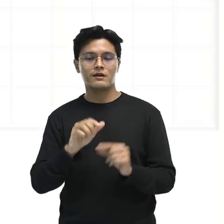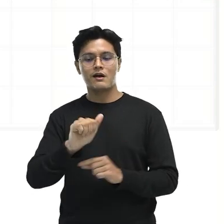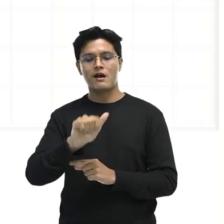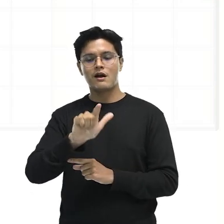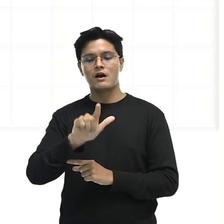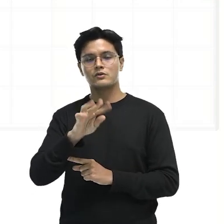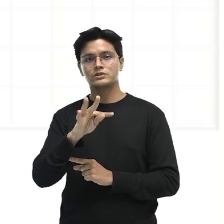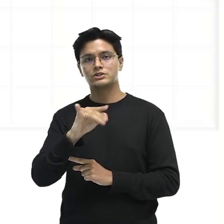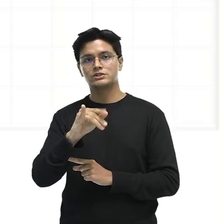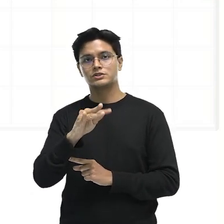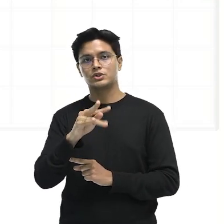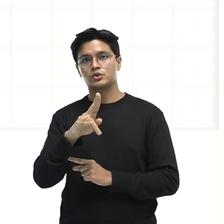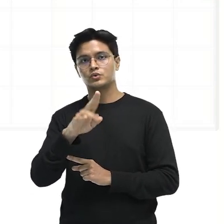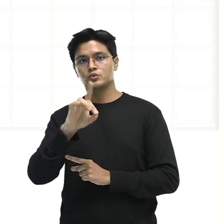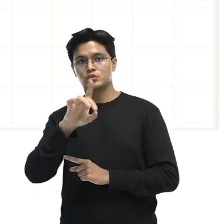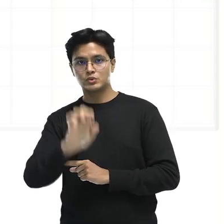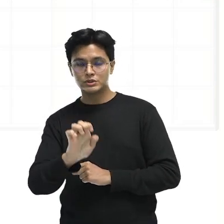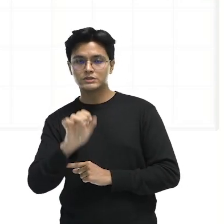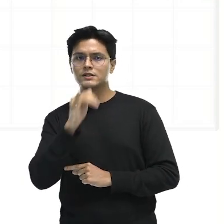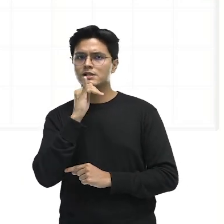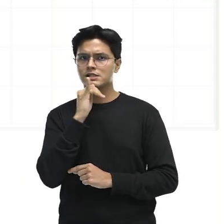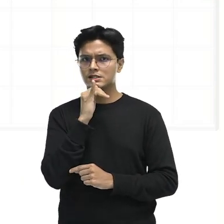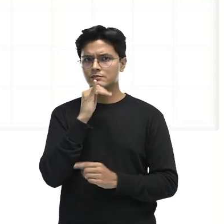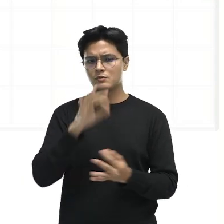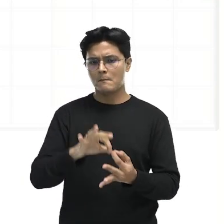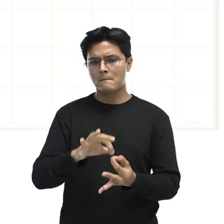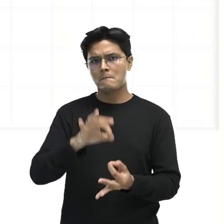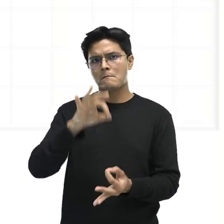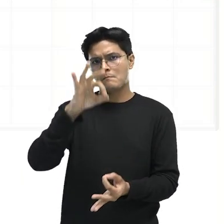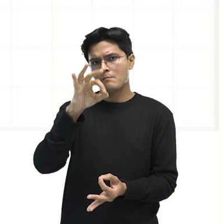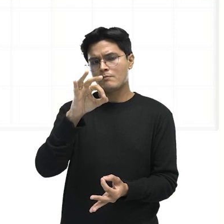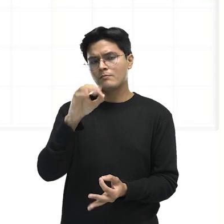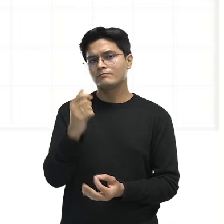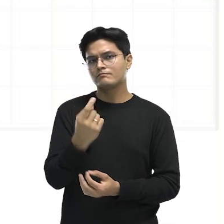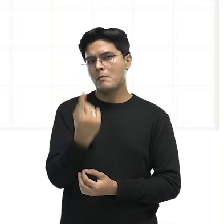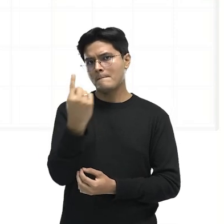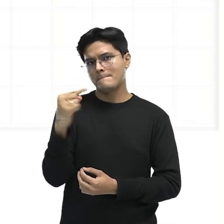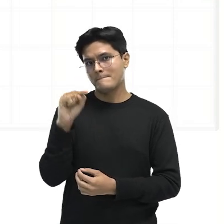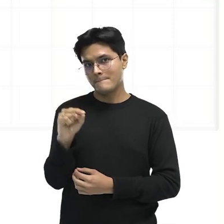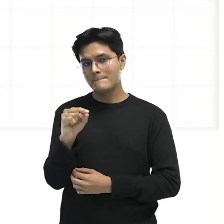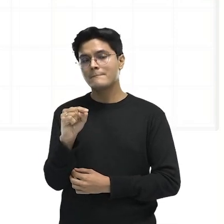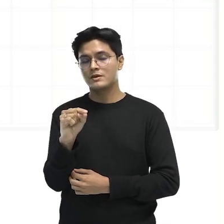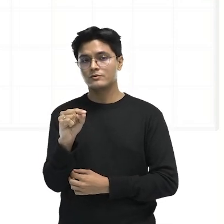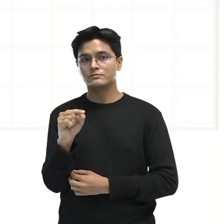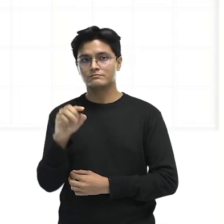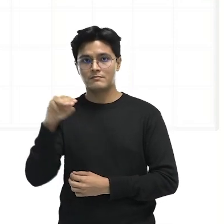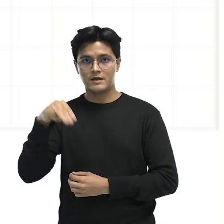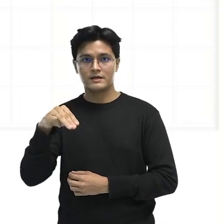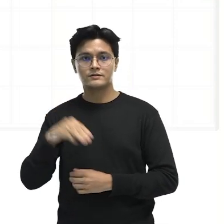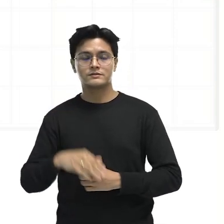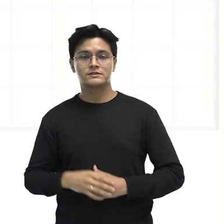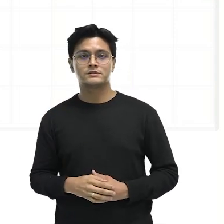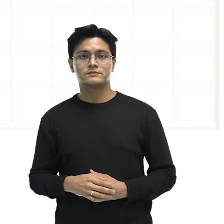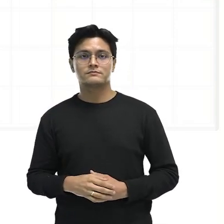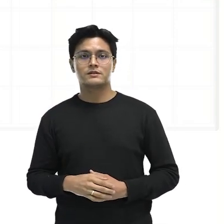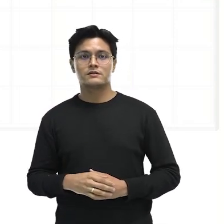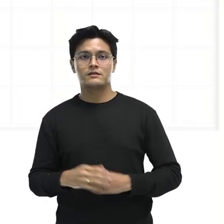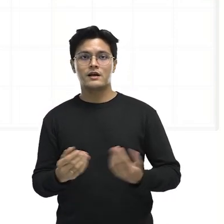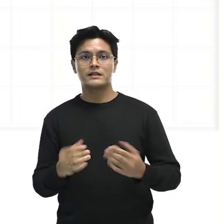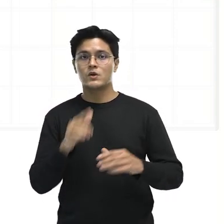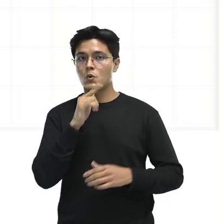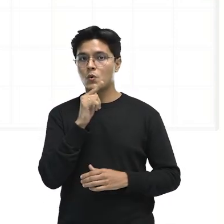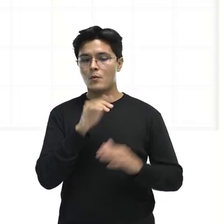altitude que pode ser de 1000 metros, por exemplo, tá? Abaixo desse nível do mar, nós já temos